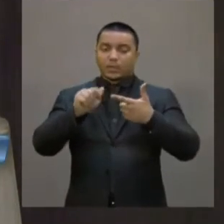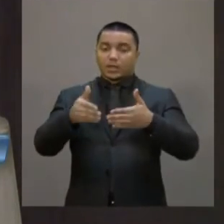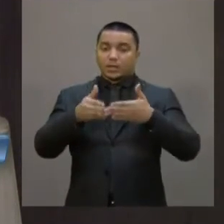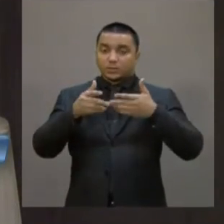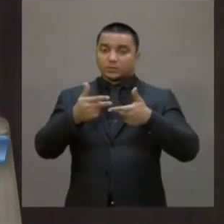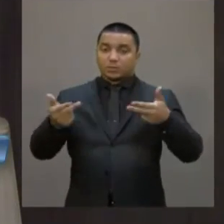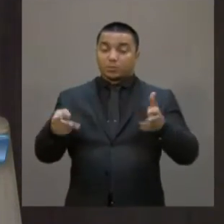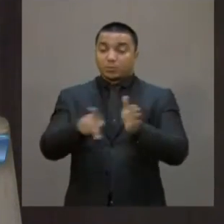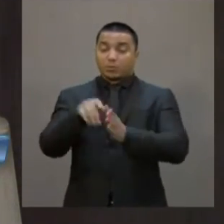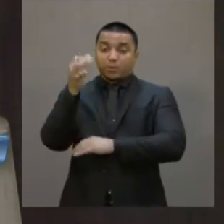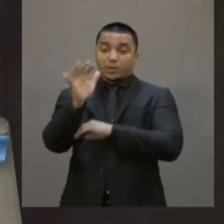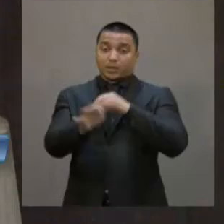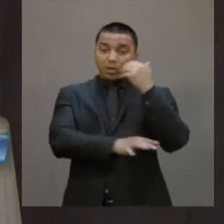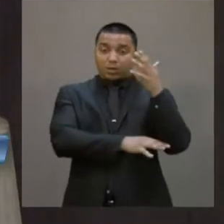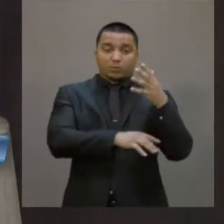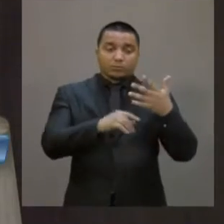licenciamento ambiental,